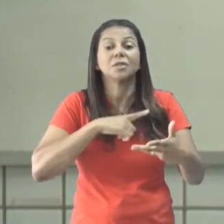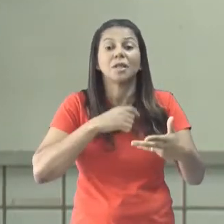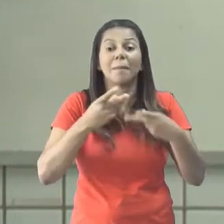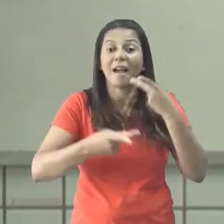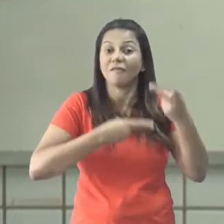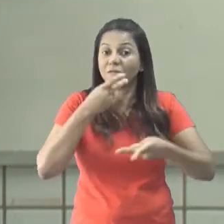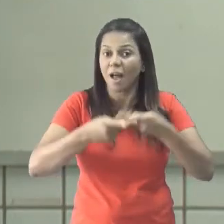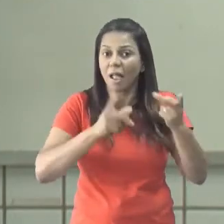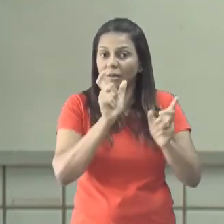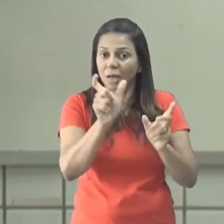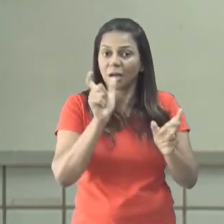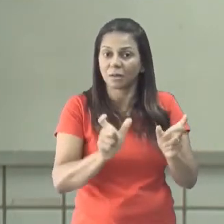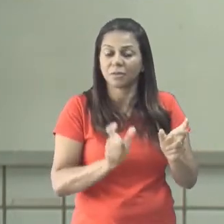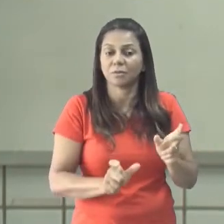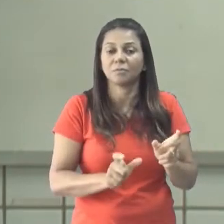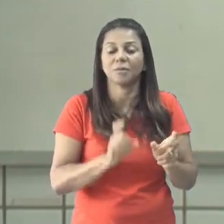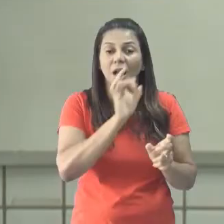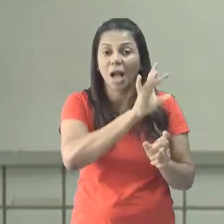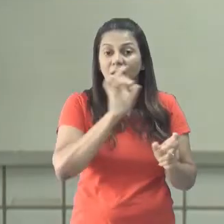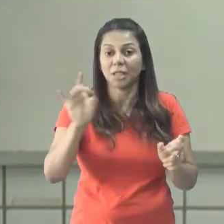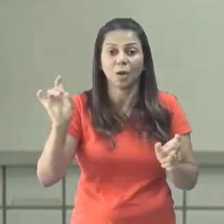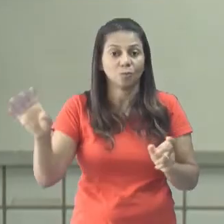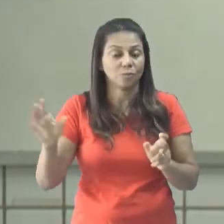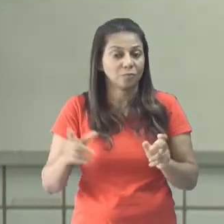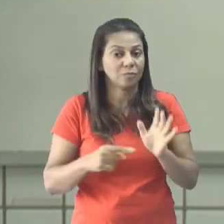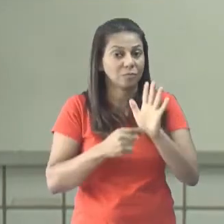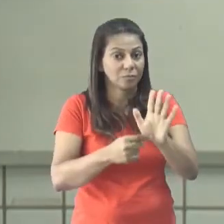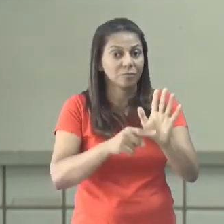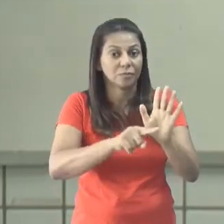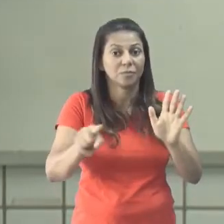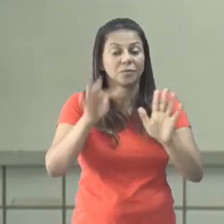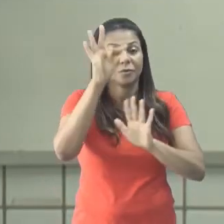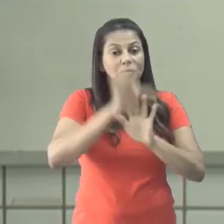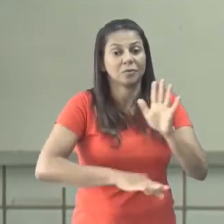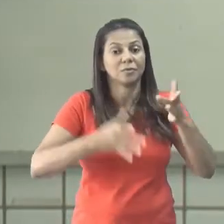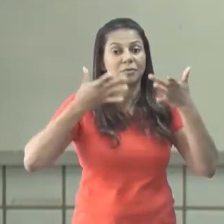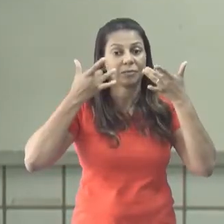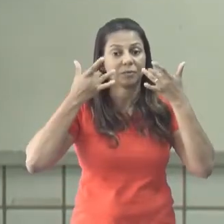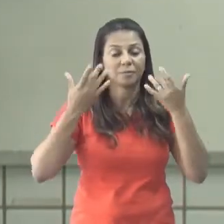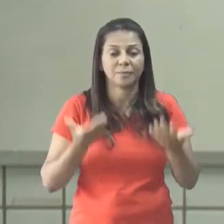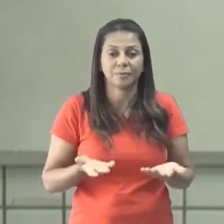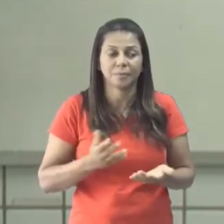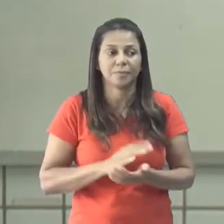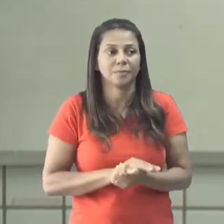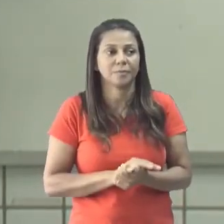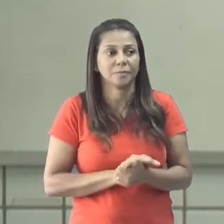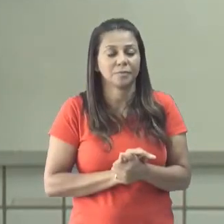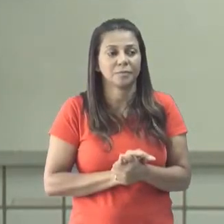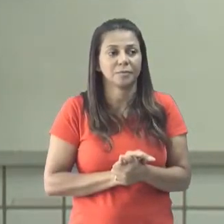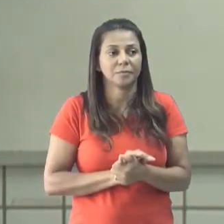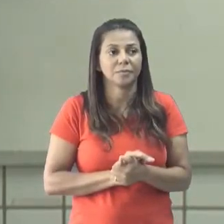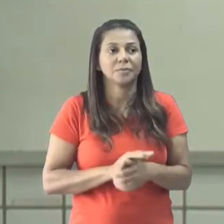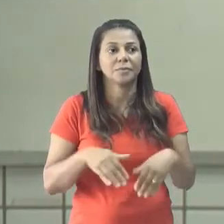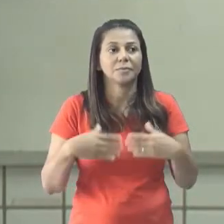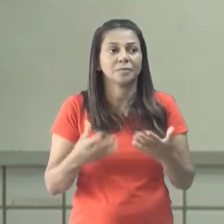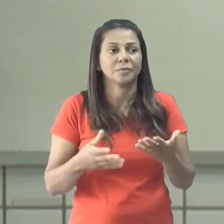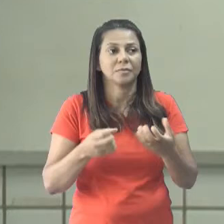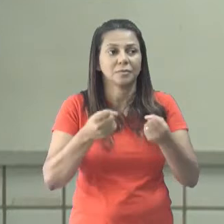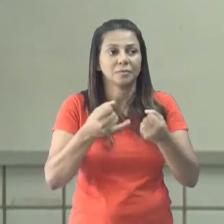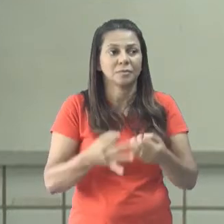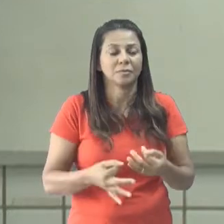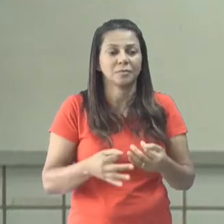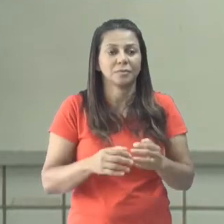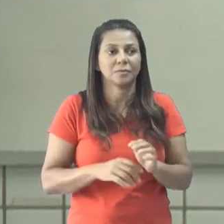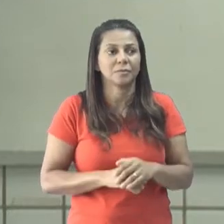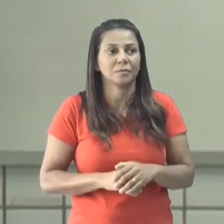falas. Então, aqui nós estamos diante de um texto teatral. Então, vamos falar um pouquinho